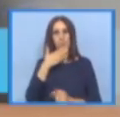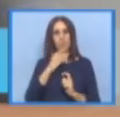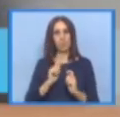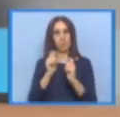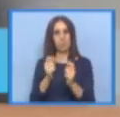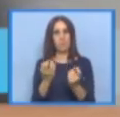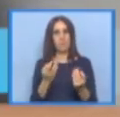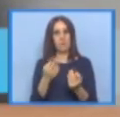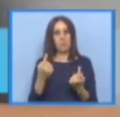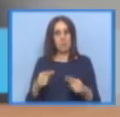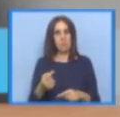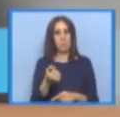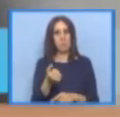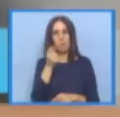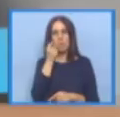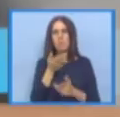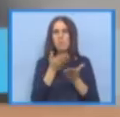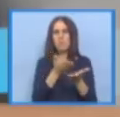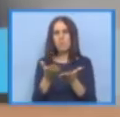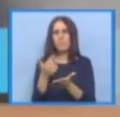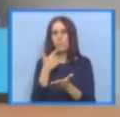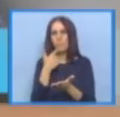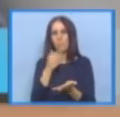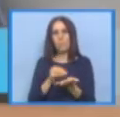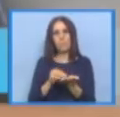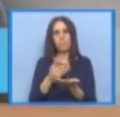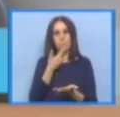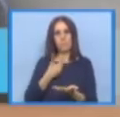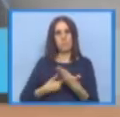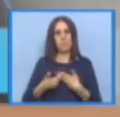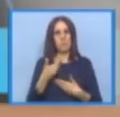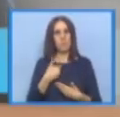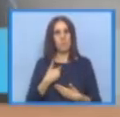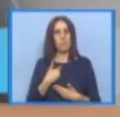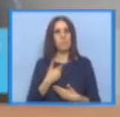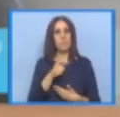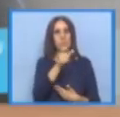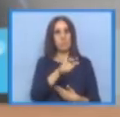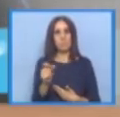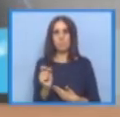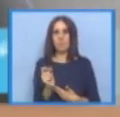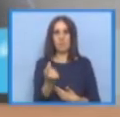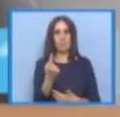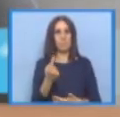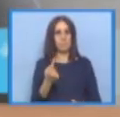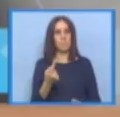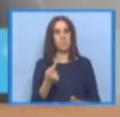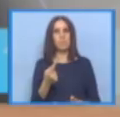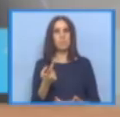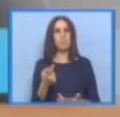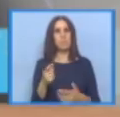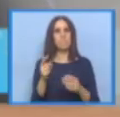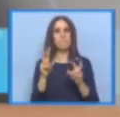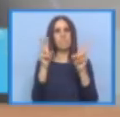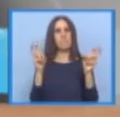e mesmo com o pouco que tinham, ele ajudava muito os pobres que lhe pediam, e, portanto, as pessoas rapidamente começaram a chamar o